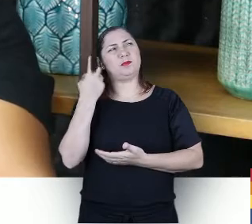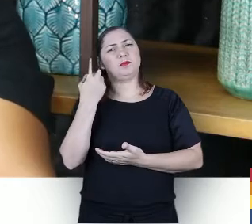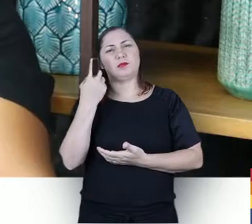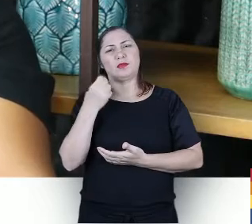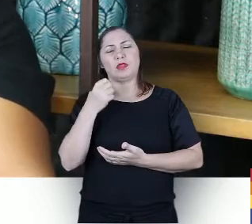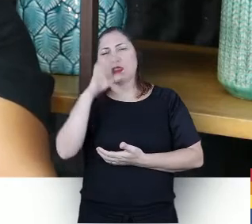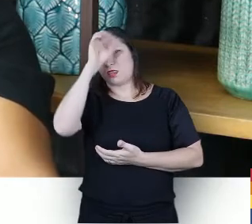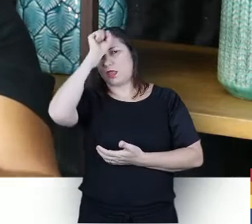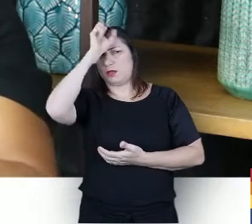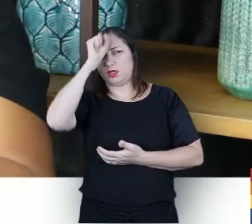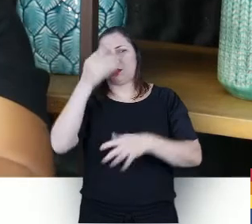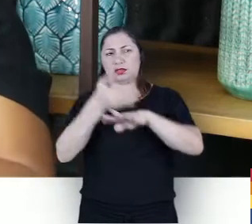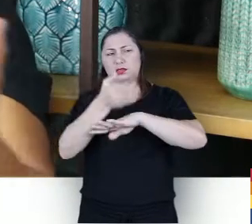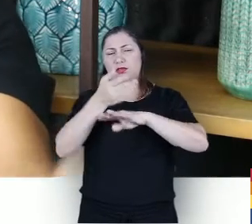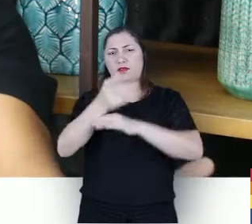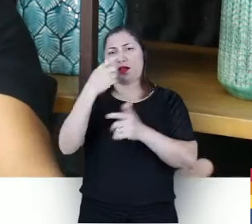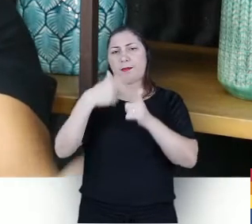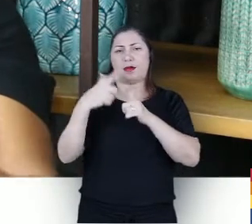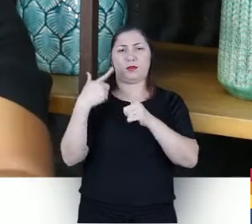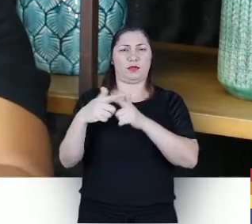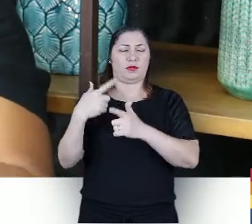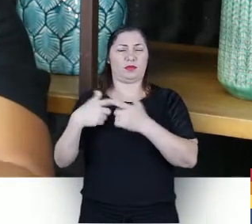gamificação,